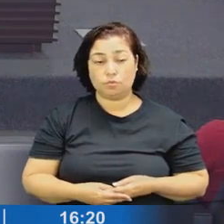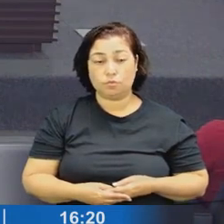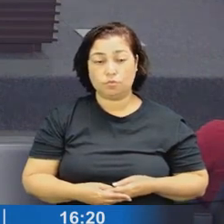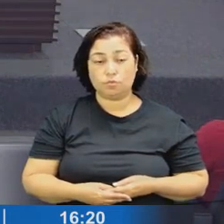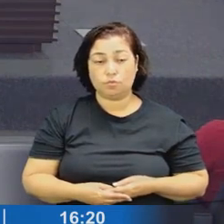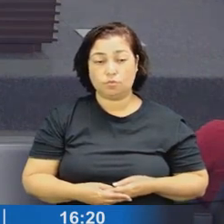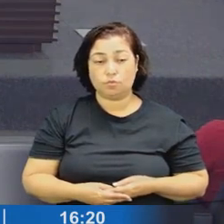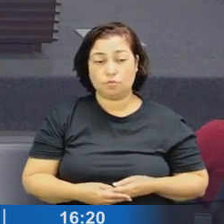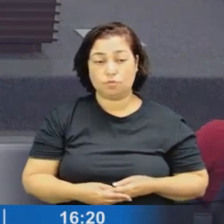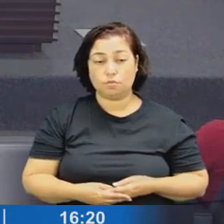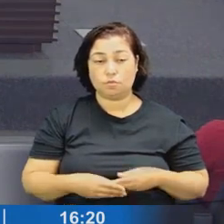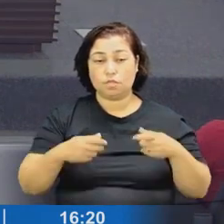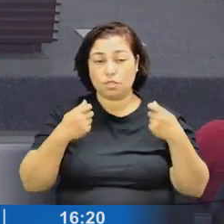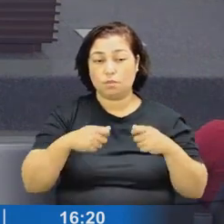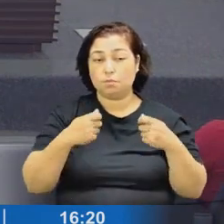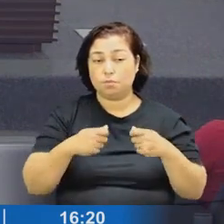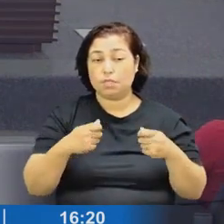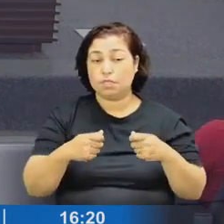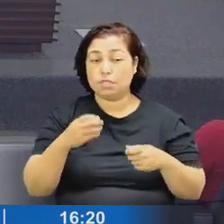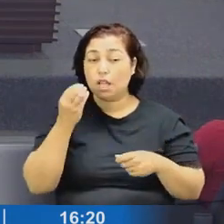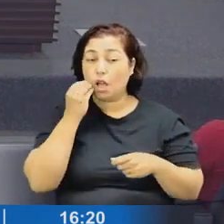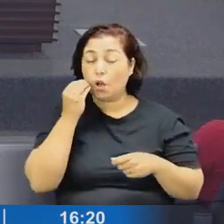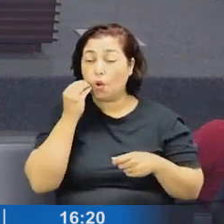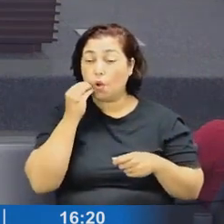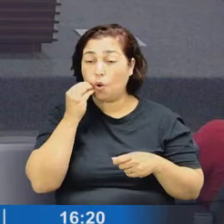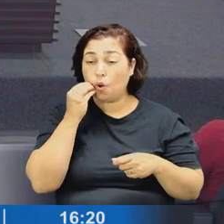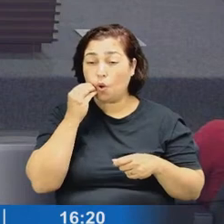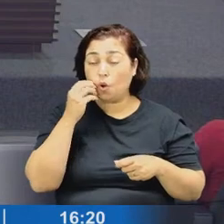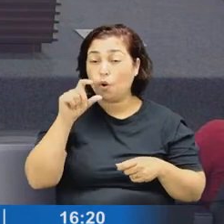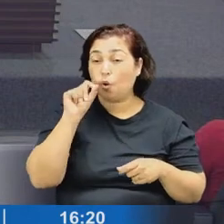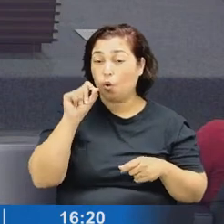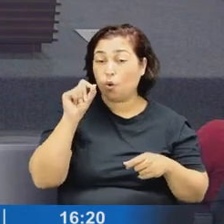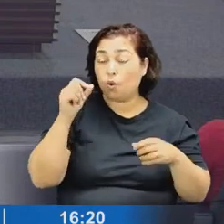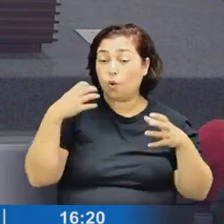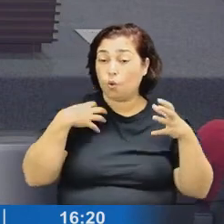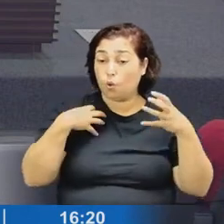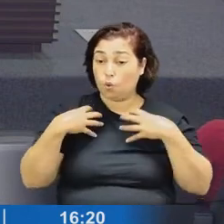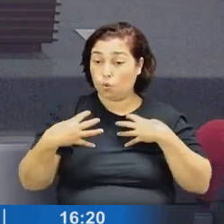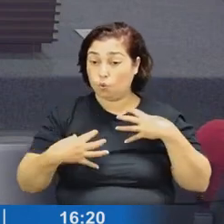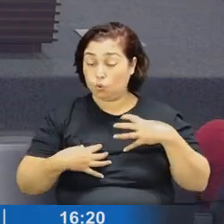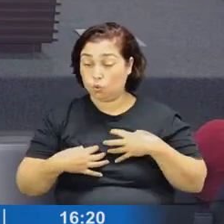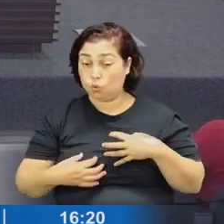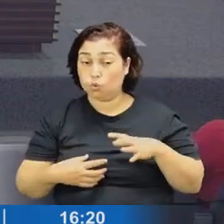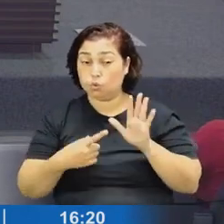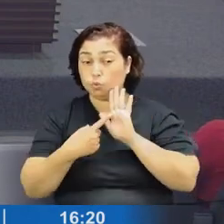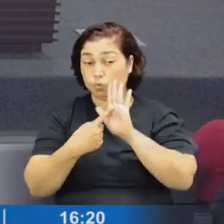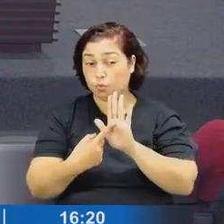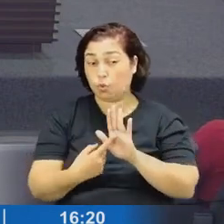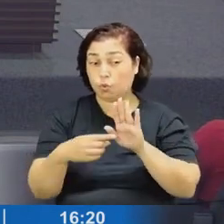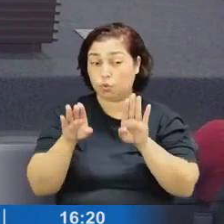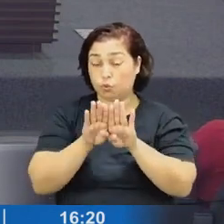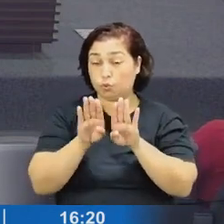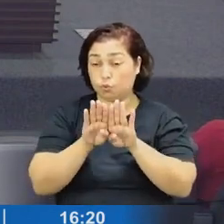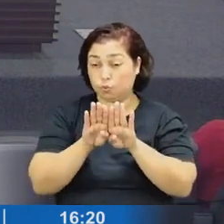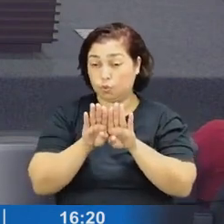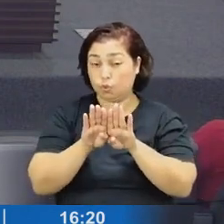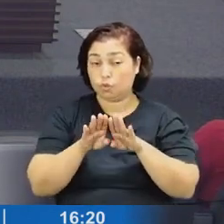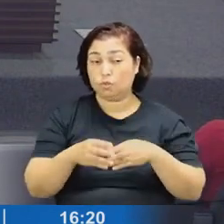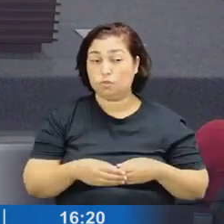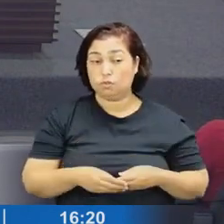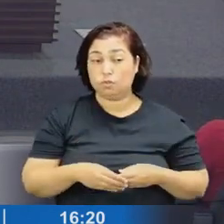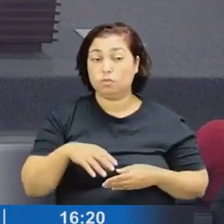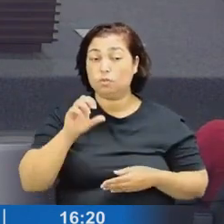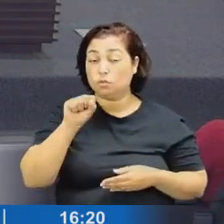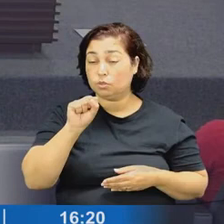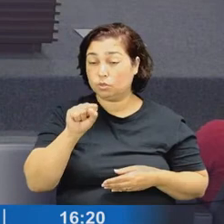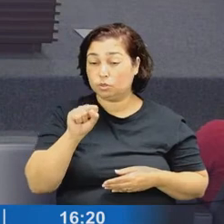tem que aproveitar a o que o que o corpo oferece também então sim